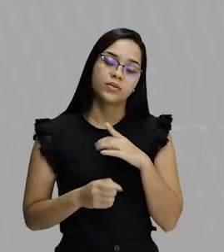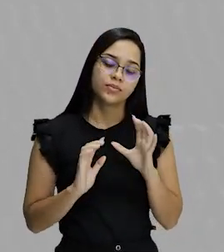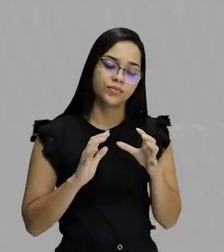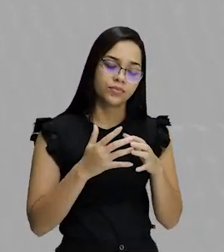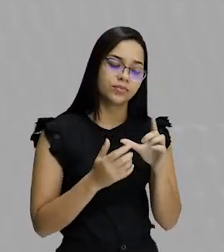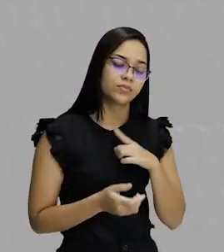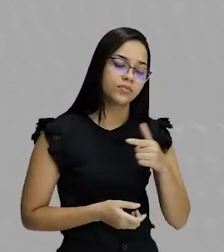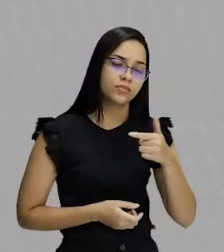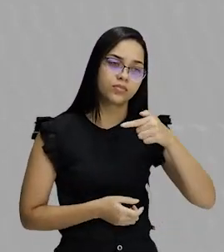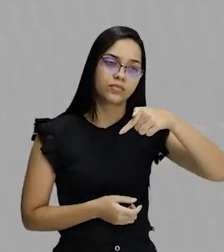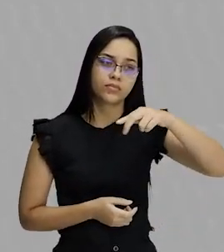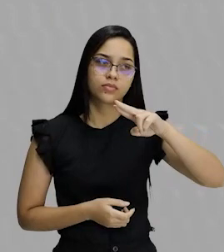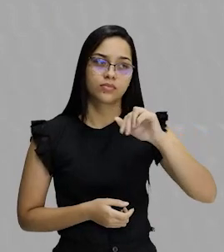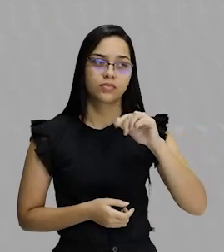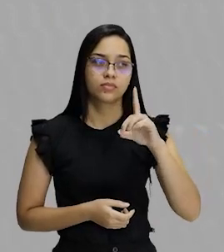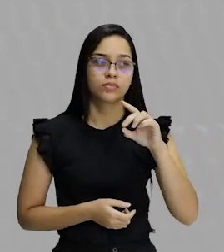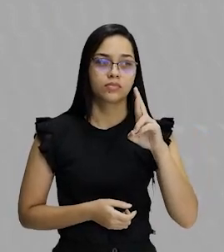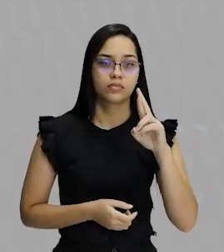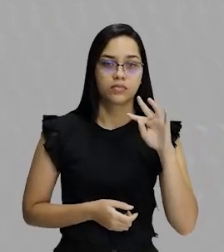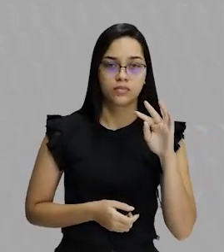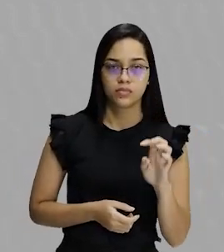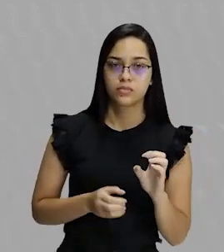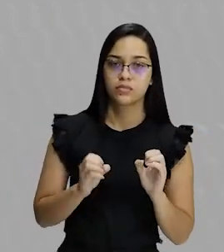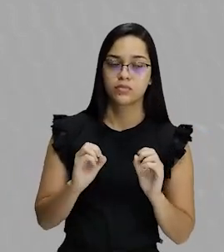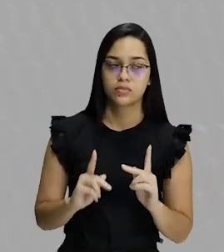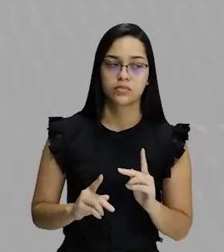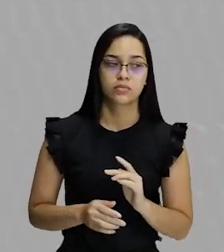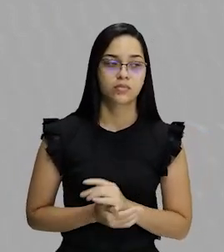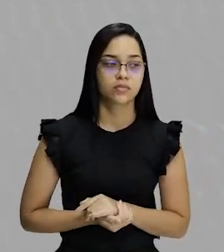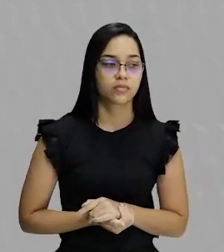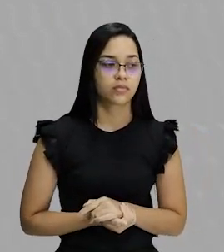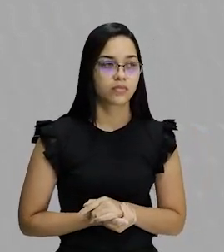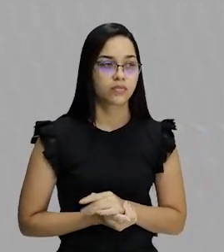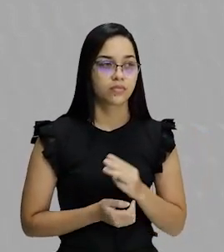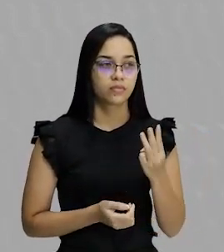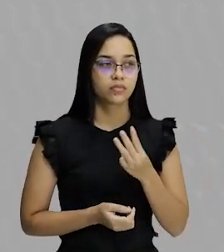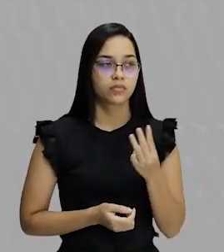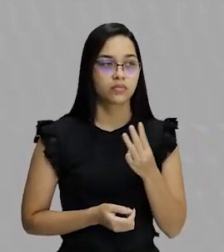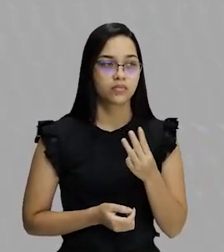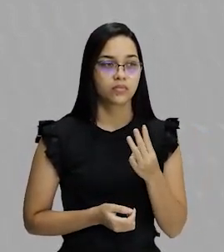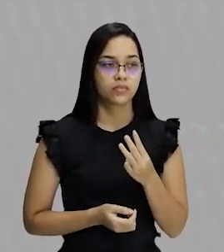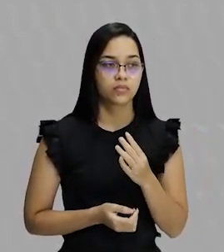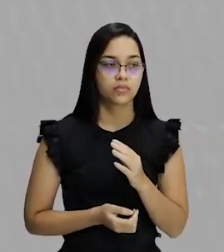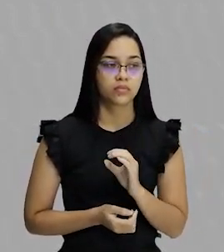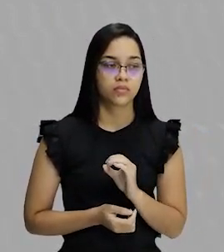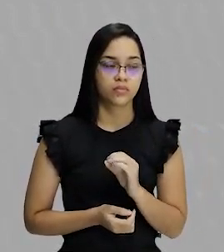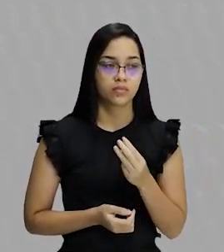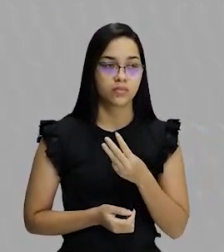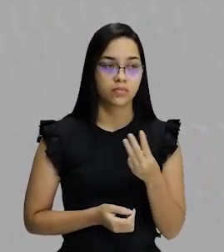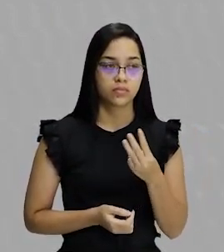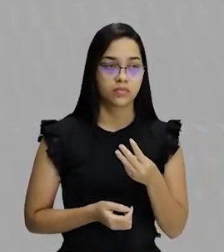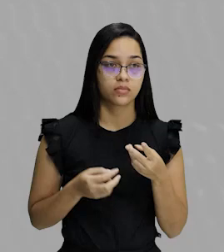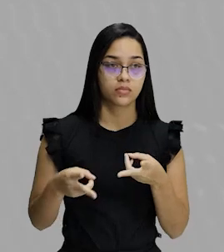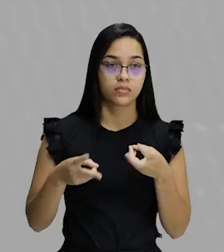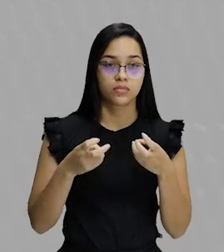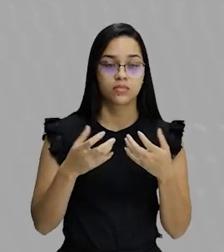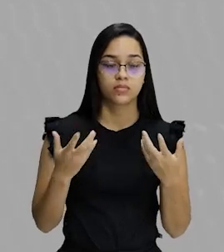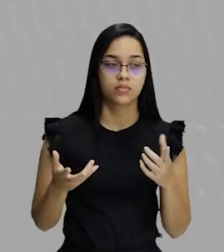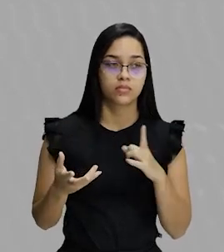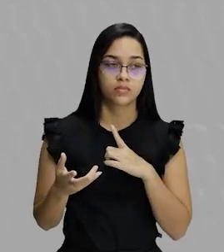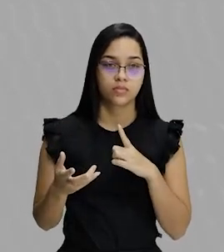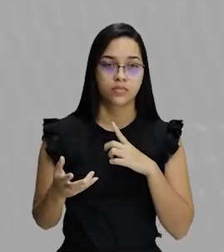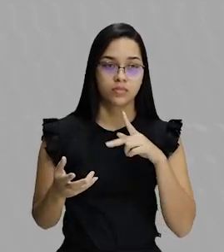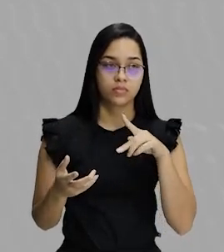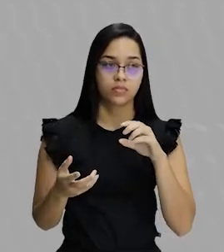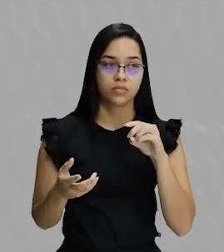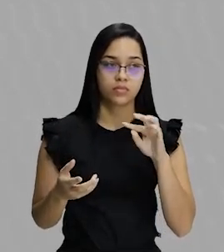ao segundo quadrante no plano cartesiano. Certo? Terceiro quadrante, ó, no terceiro quadrante, a gente observa, por exemplo, esse ponto